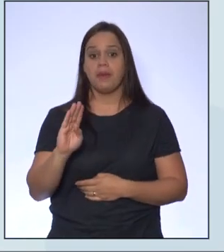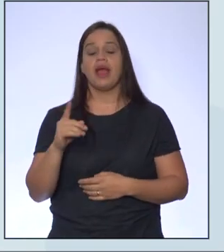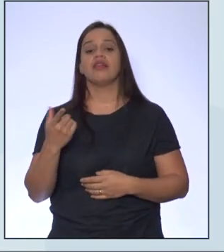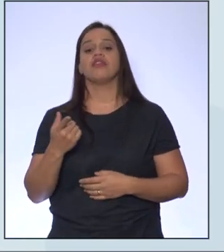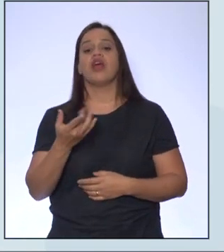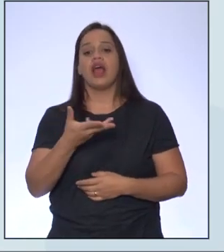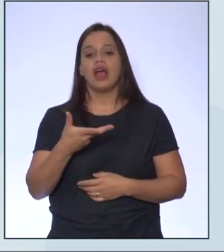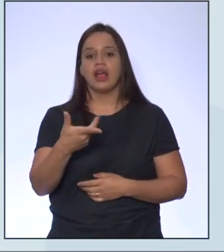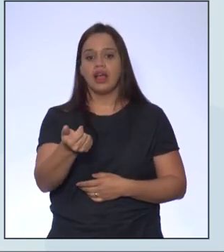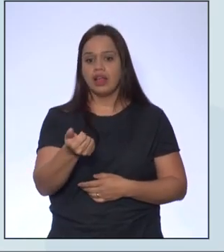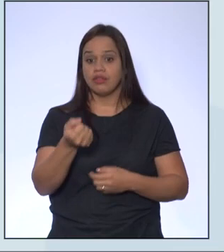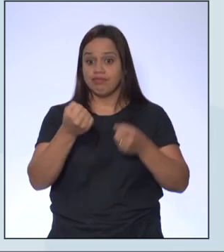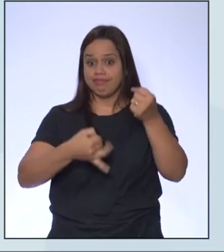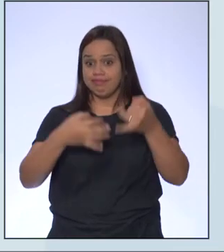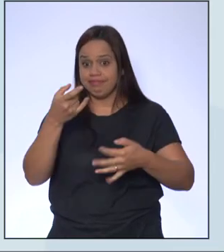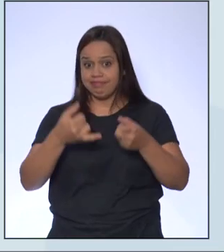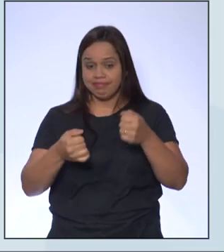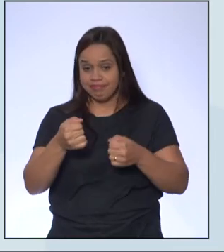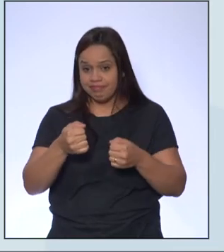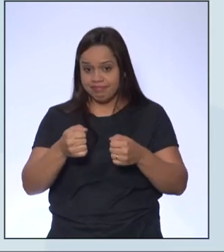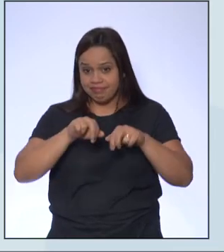de descrever elementos